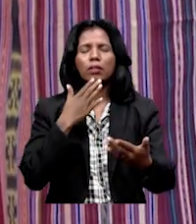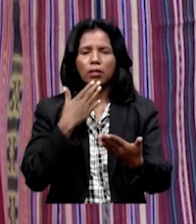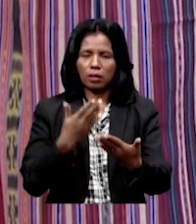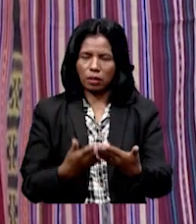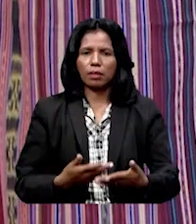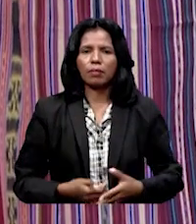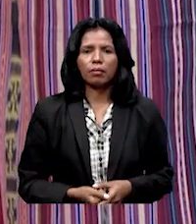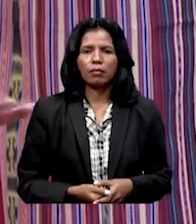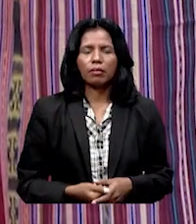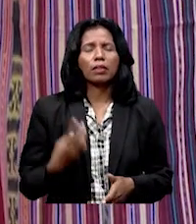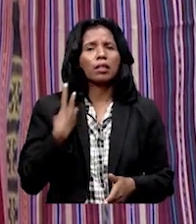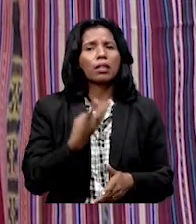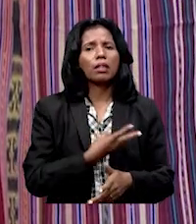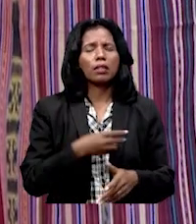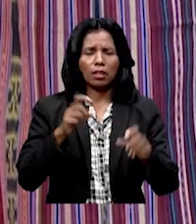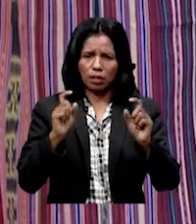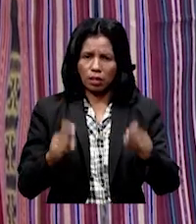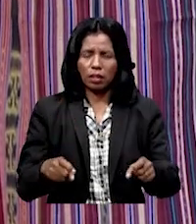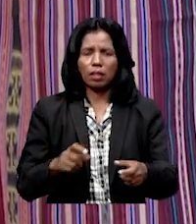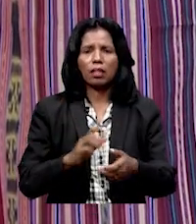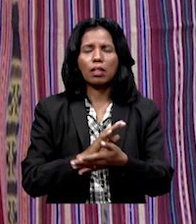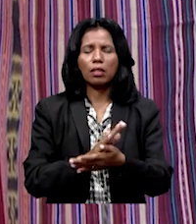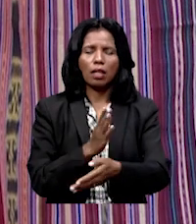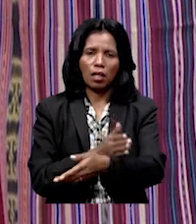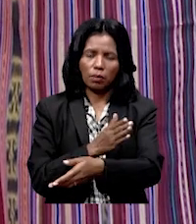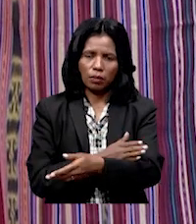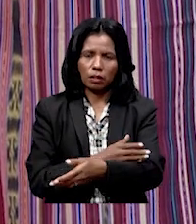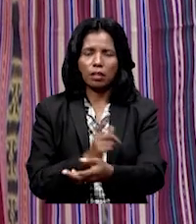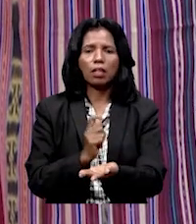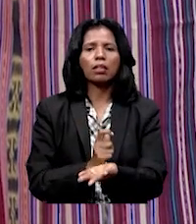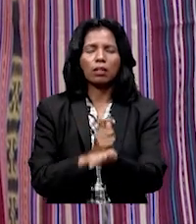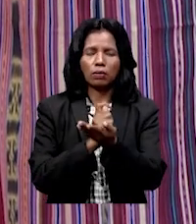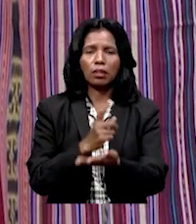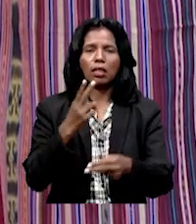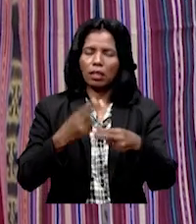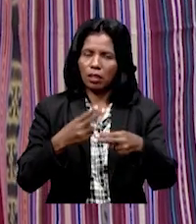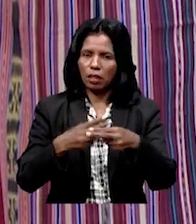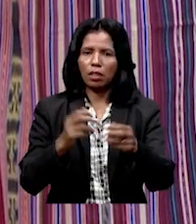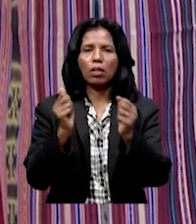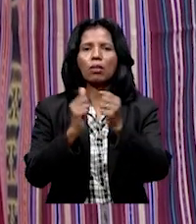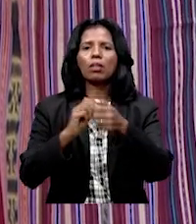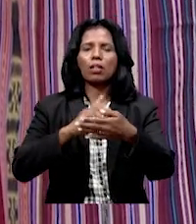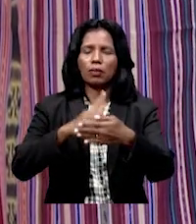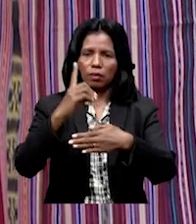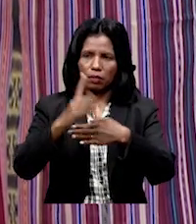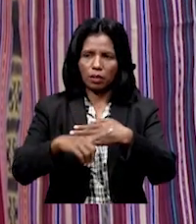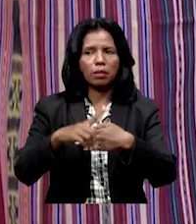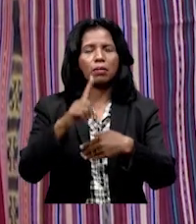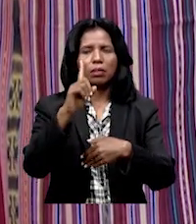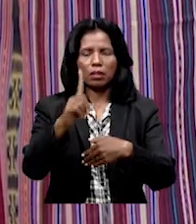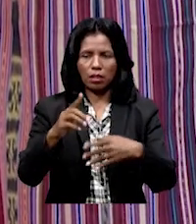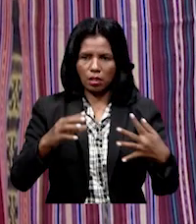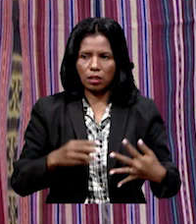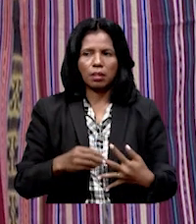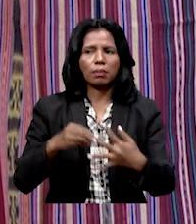que Haburas Tan Ataoro Ninara O desenvolvimento ida